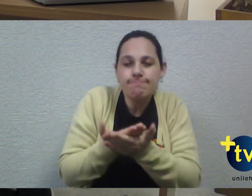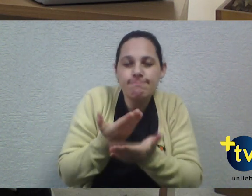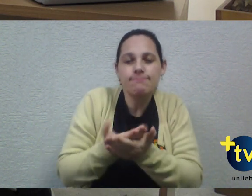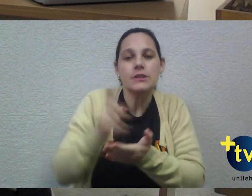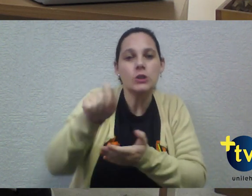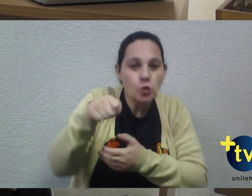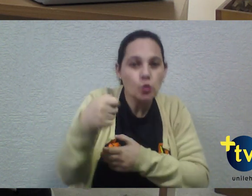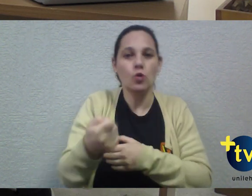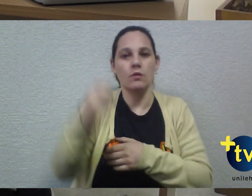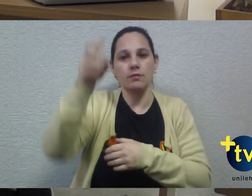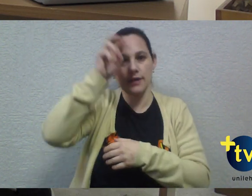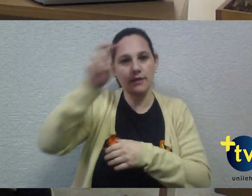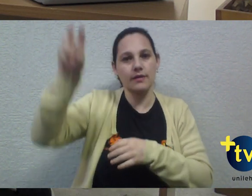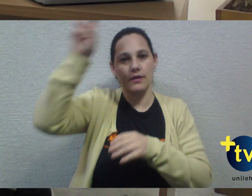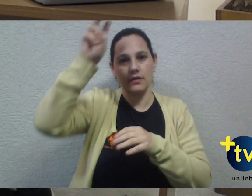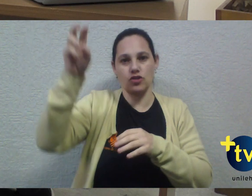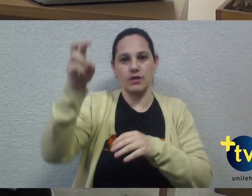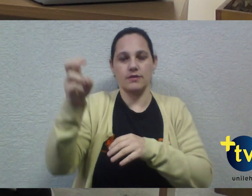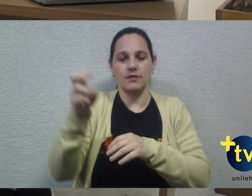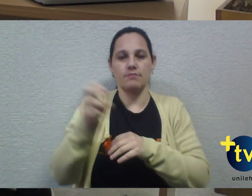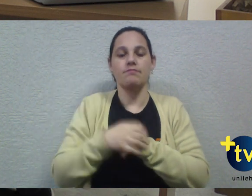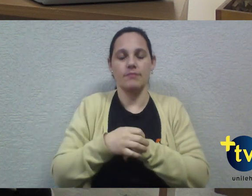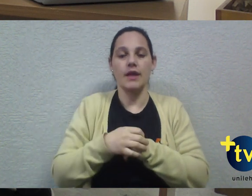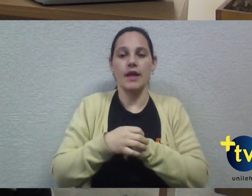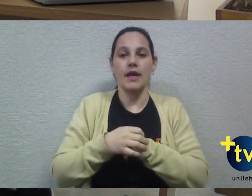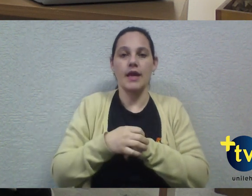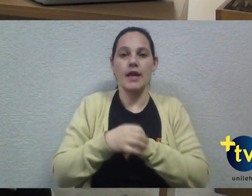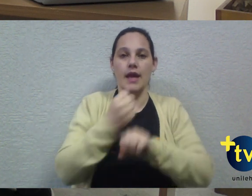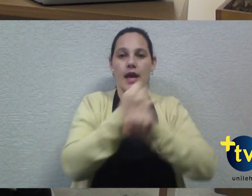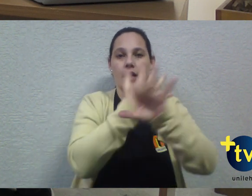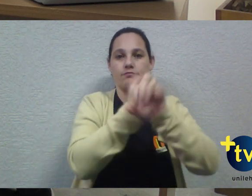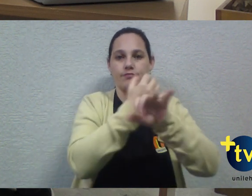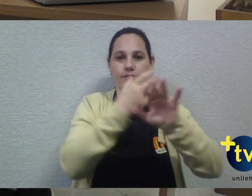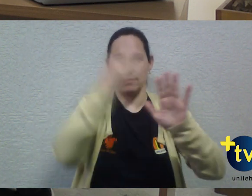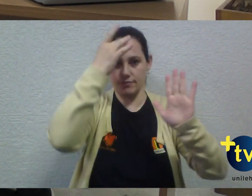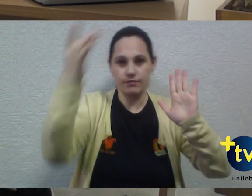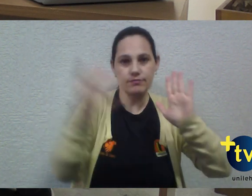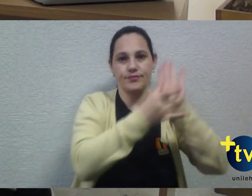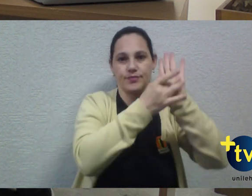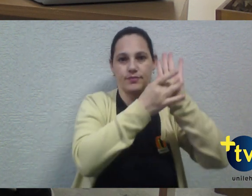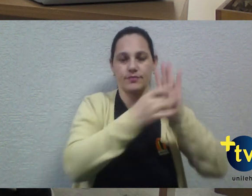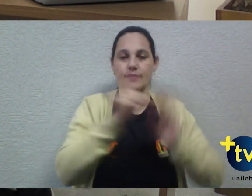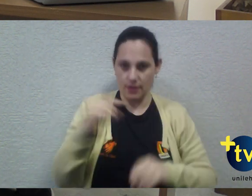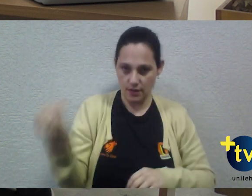É você buscar o equilíbrio tanto na parte humana quanto na parte da automação.